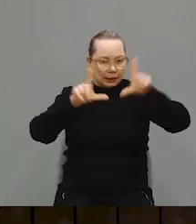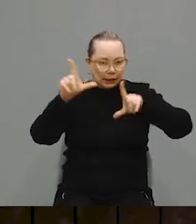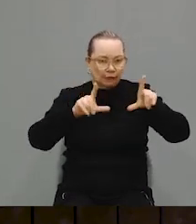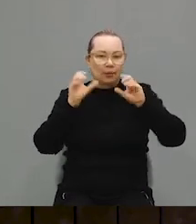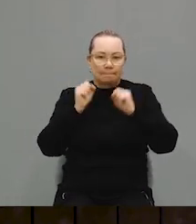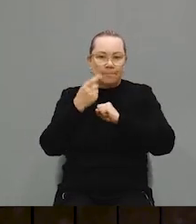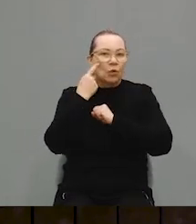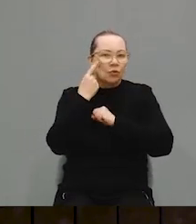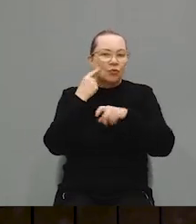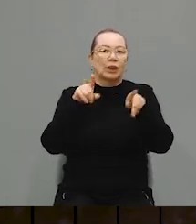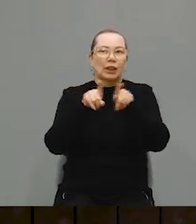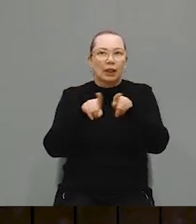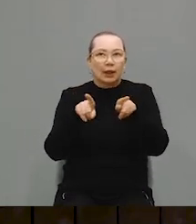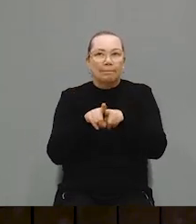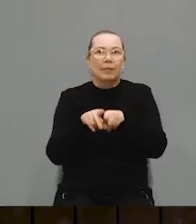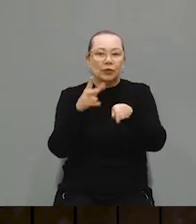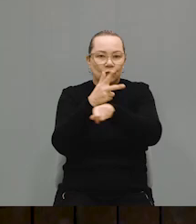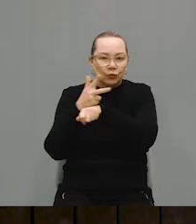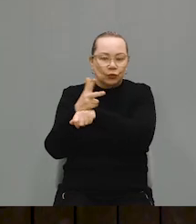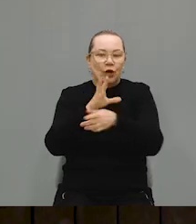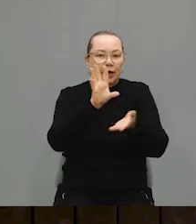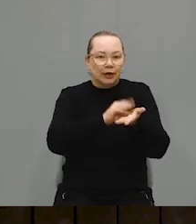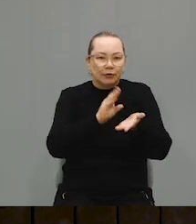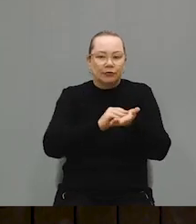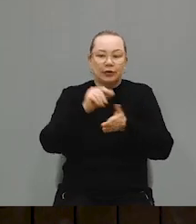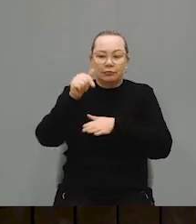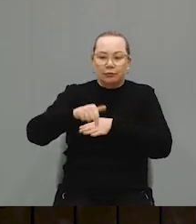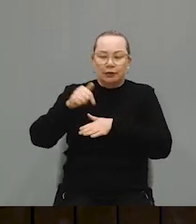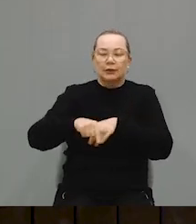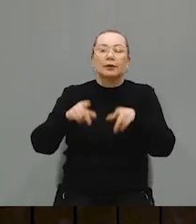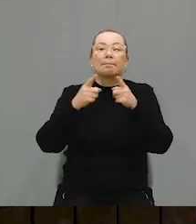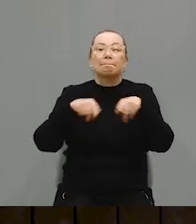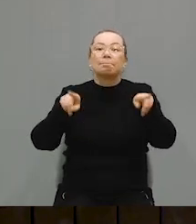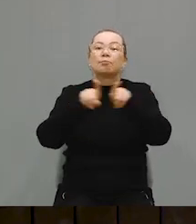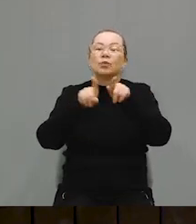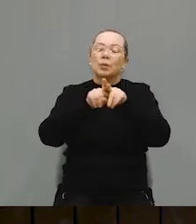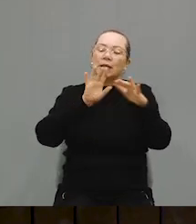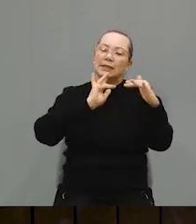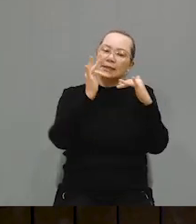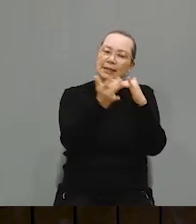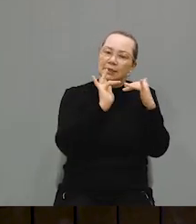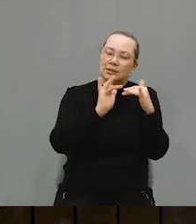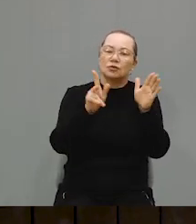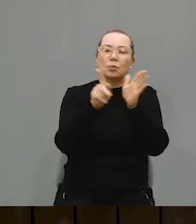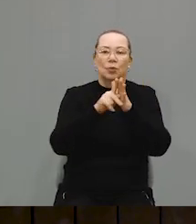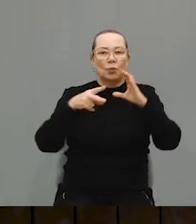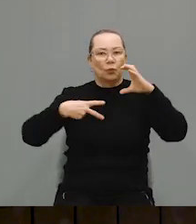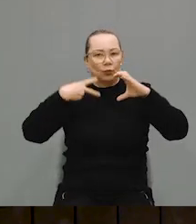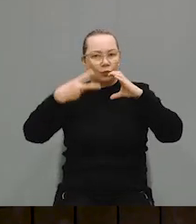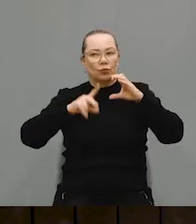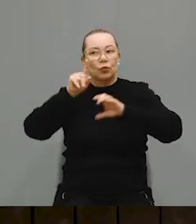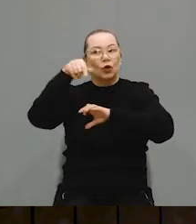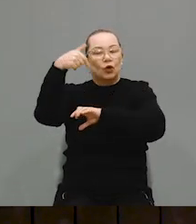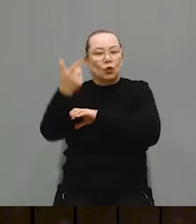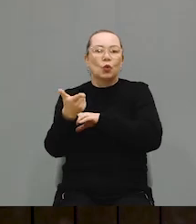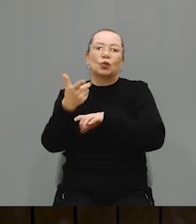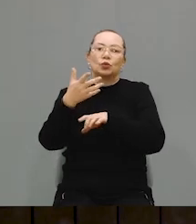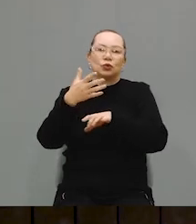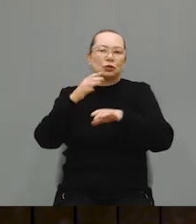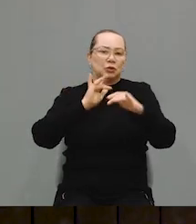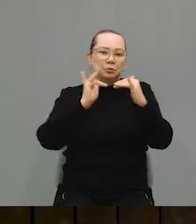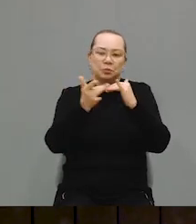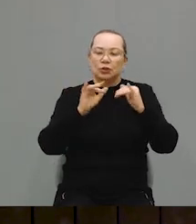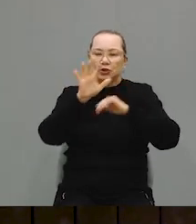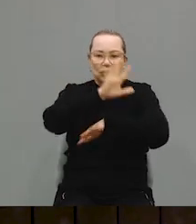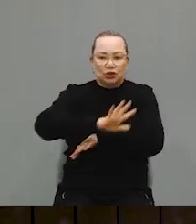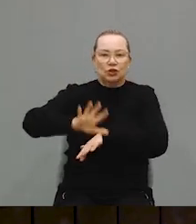aqui, que estamos gravando aqui no Espaço Cultural Mário Cross, mas também nas redes sociais da casa e outras formas de mídia aqui